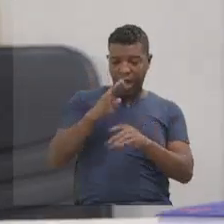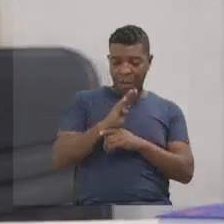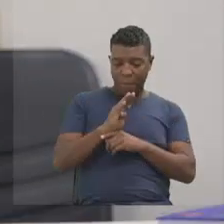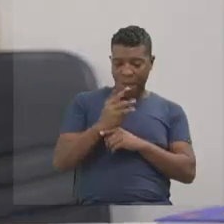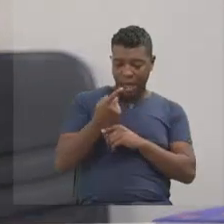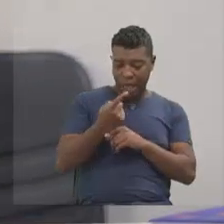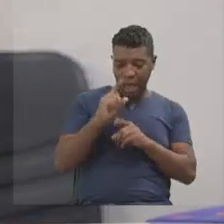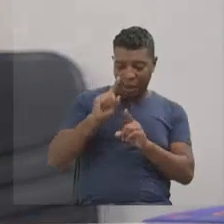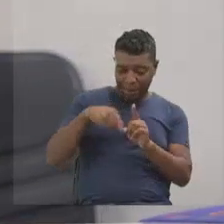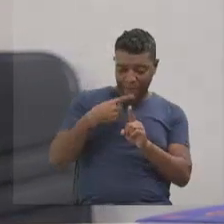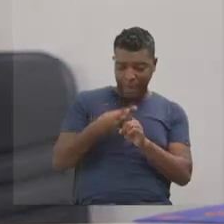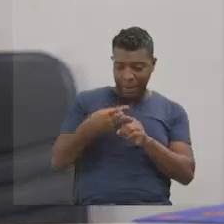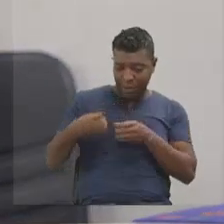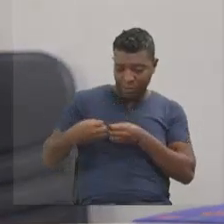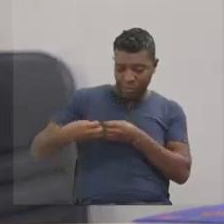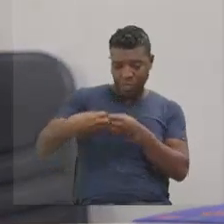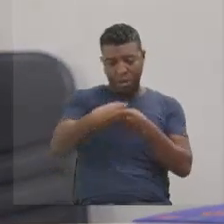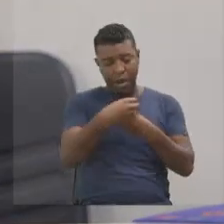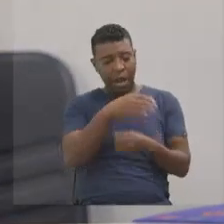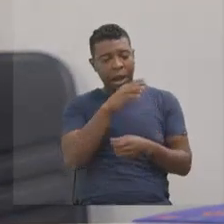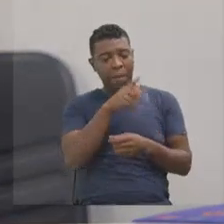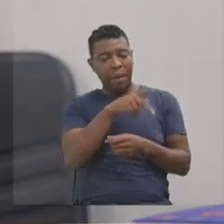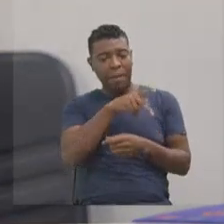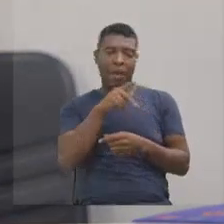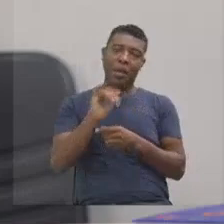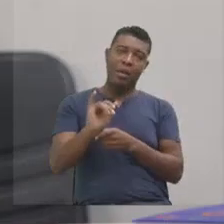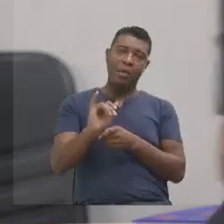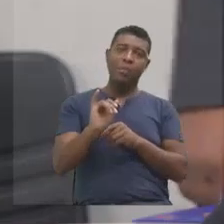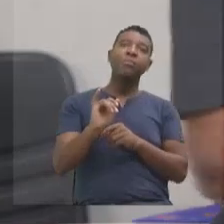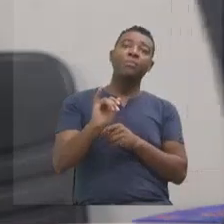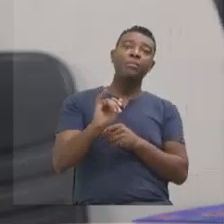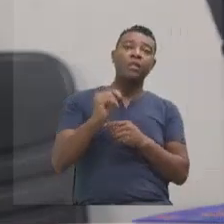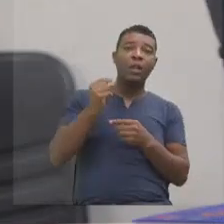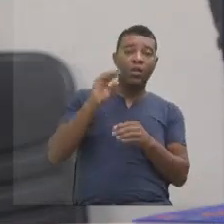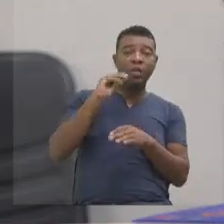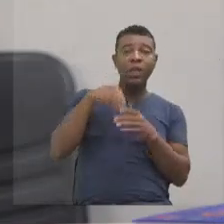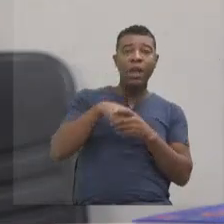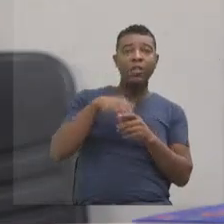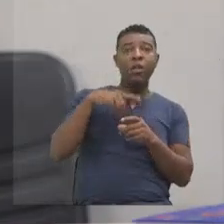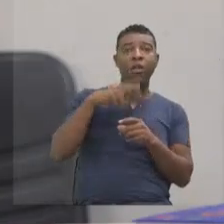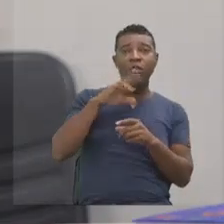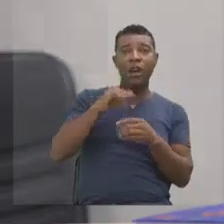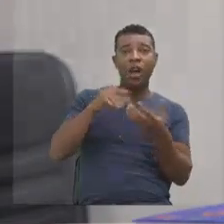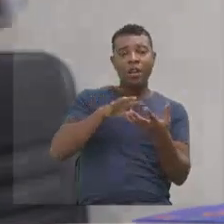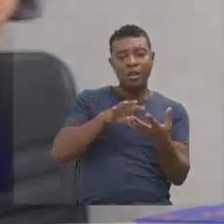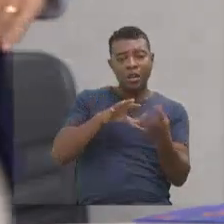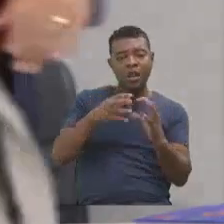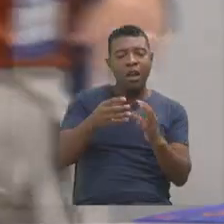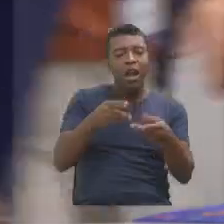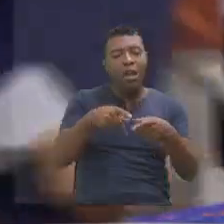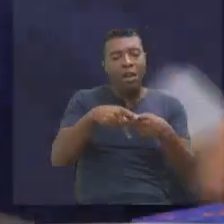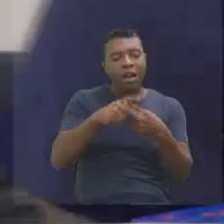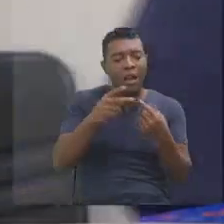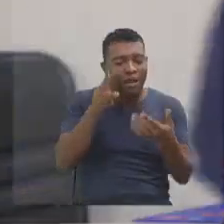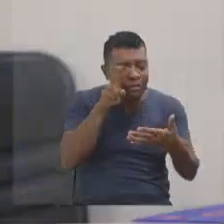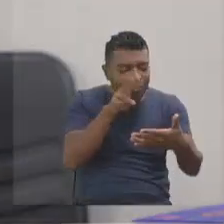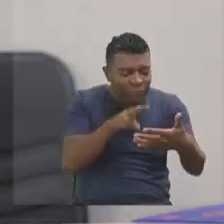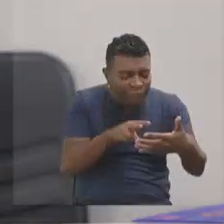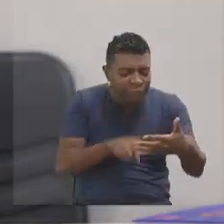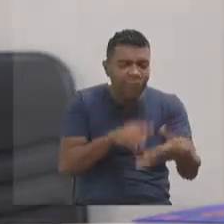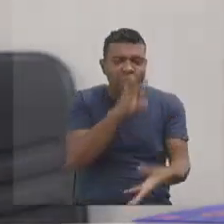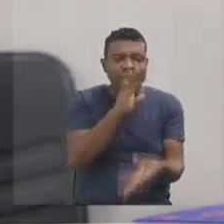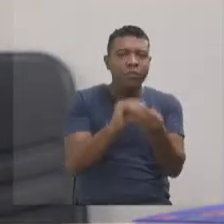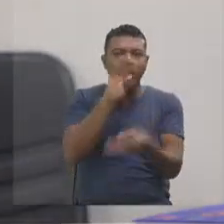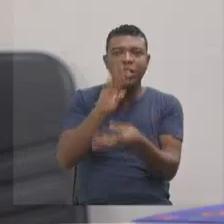o estado não tem essa fila única Estadual então a gente dentro da revisão do Opera mais a gente vai colocar como uma premissa em que